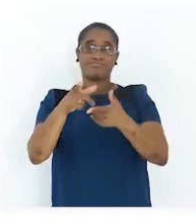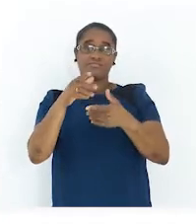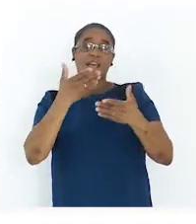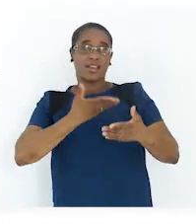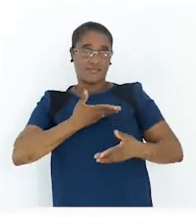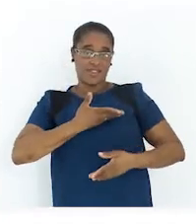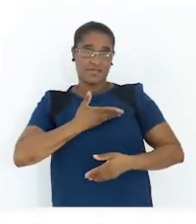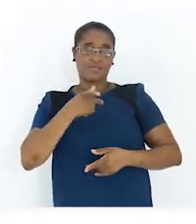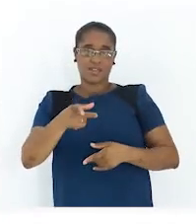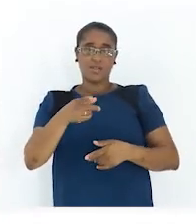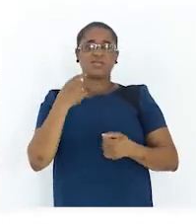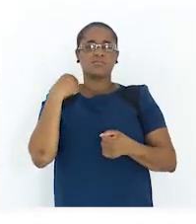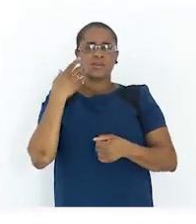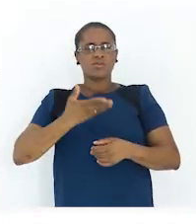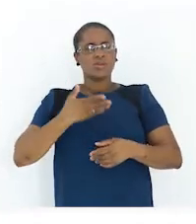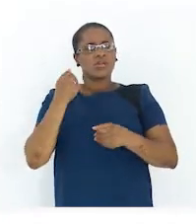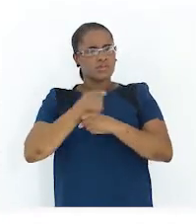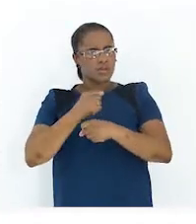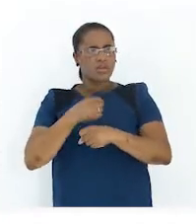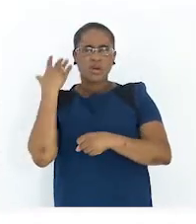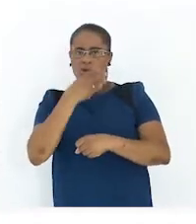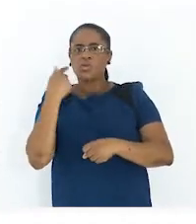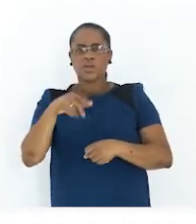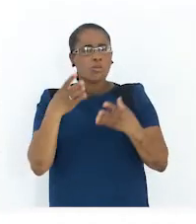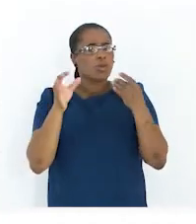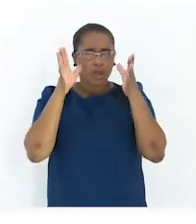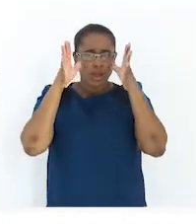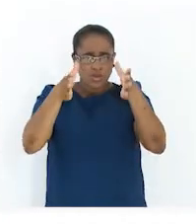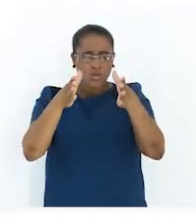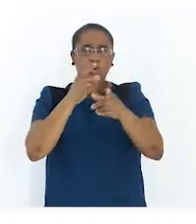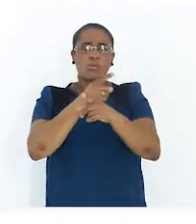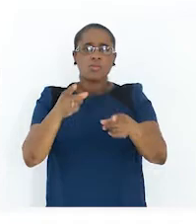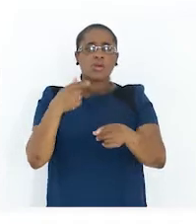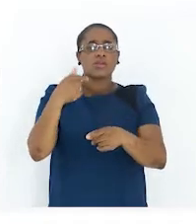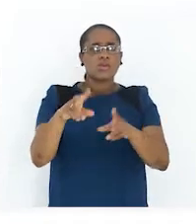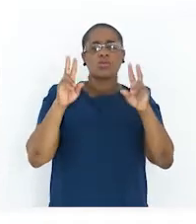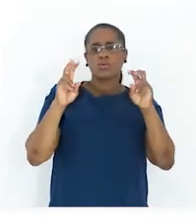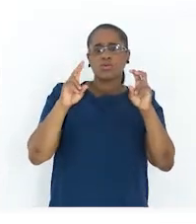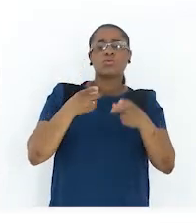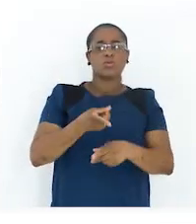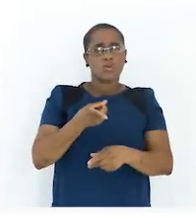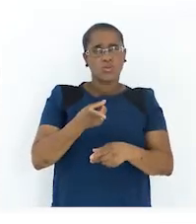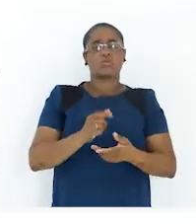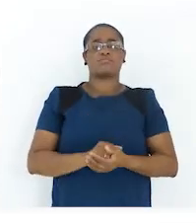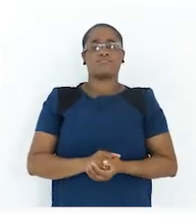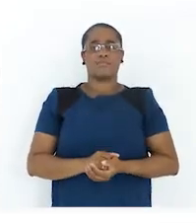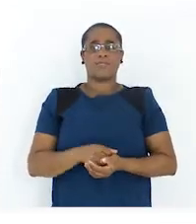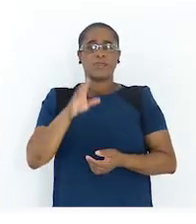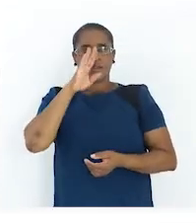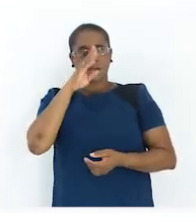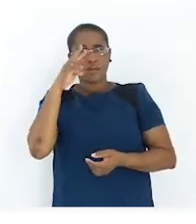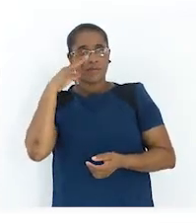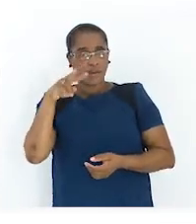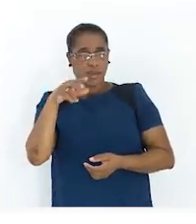linha D é um exercício que o aluno deve ter bastante atenção. Por quê? Porque traz um conteúdo do 9º ano. Se